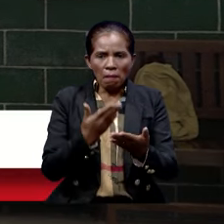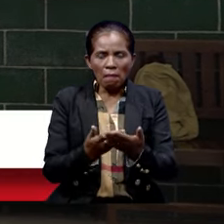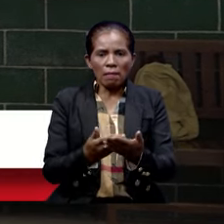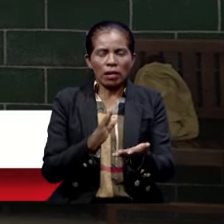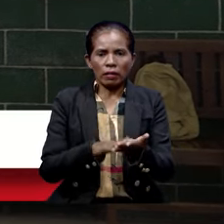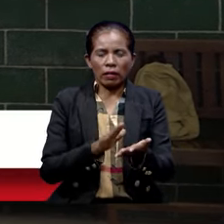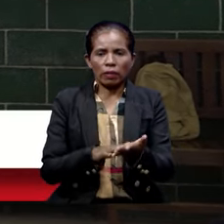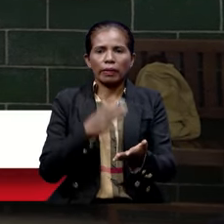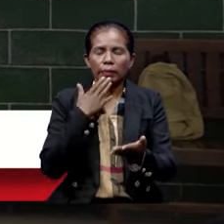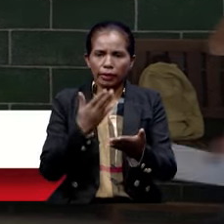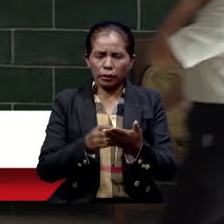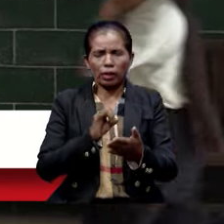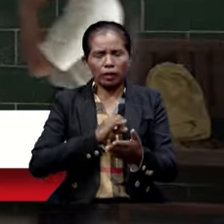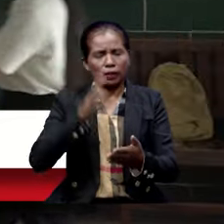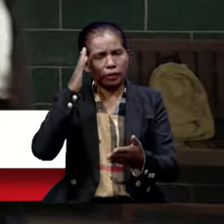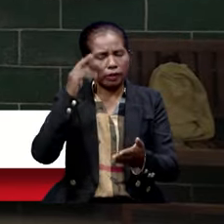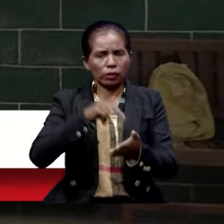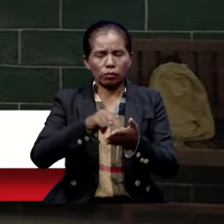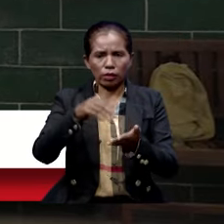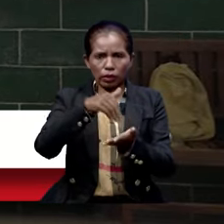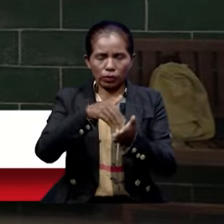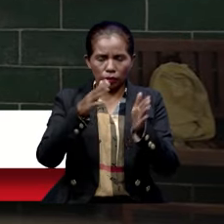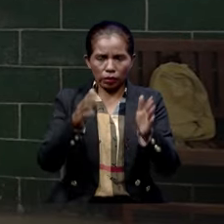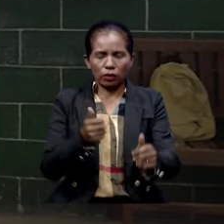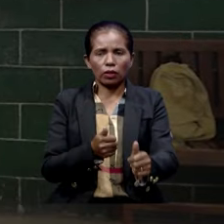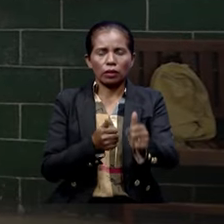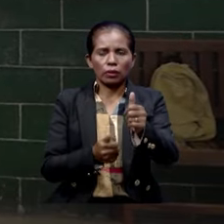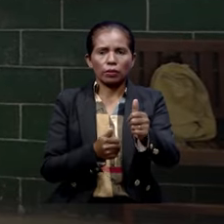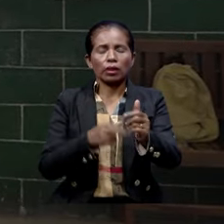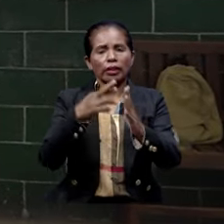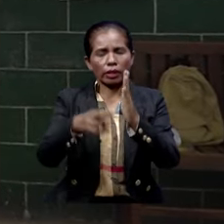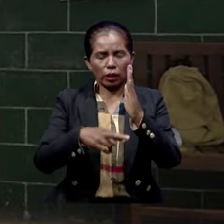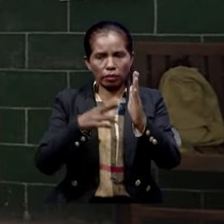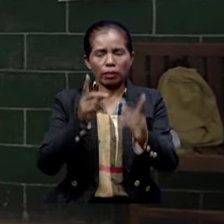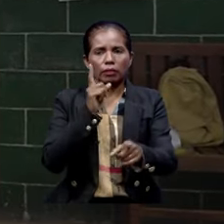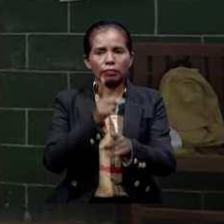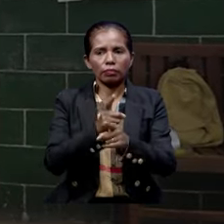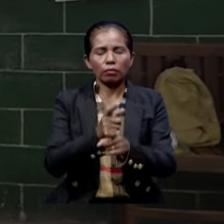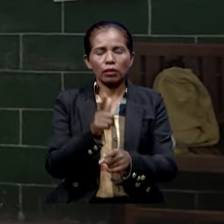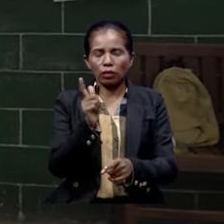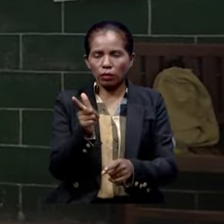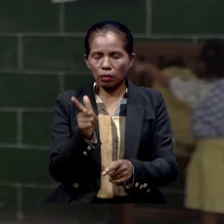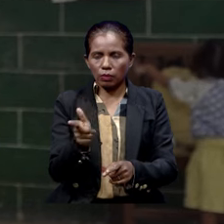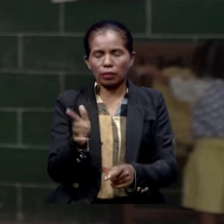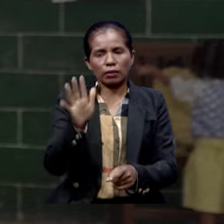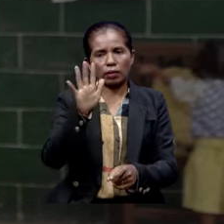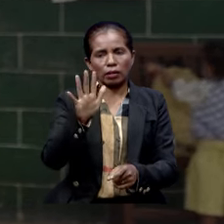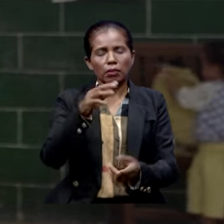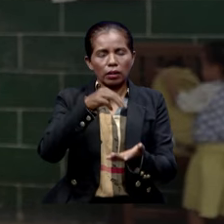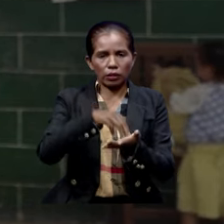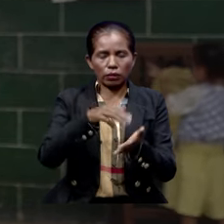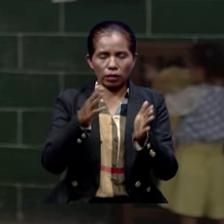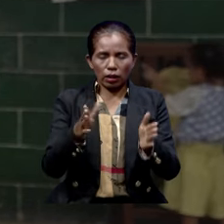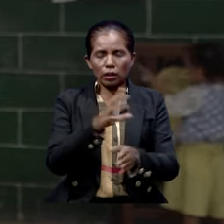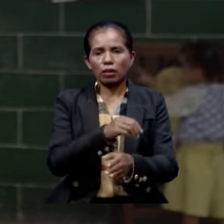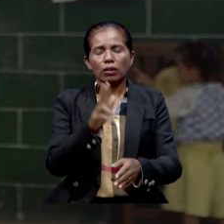NIAN, ao ano o número de estudantes na Bema, tua estándar, né, tem que 25 e 30. Agora,